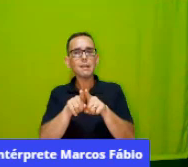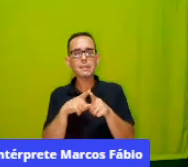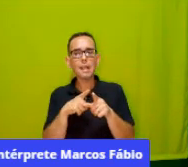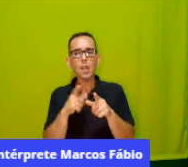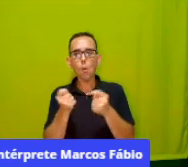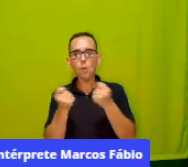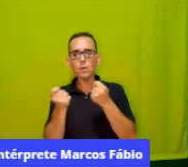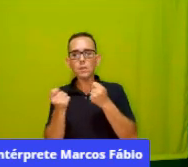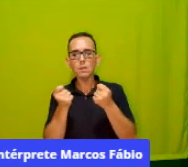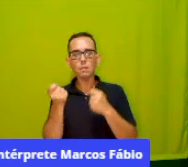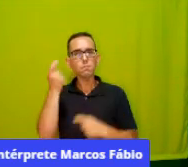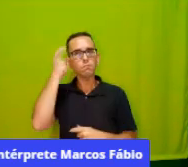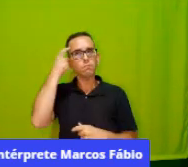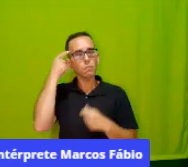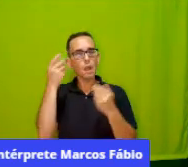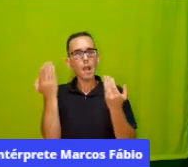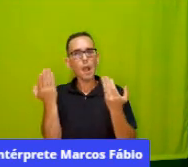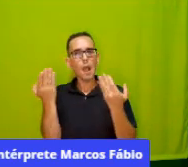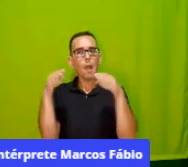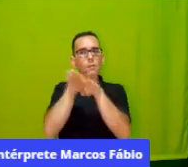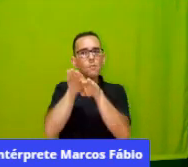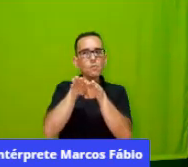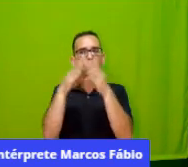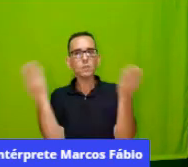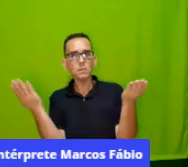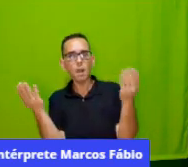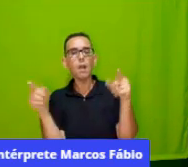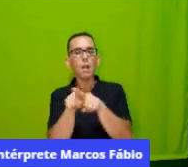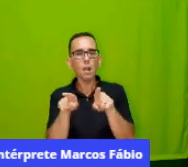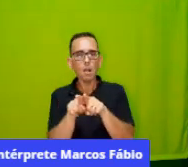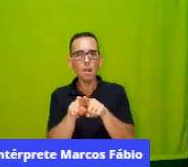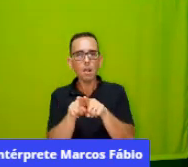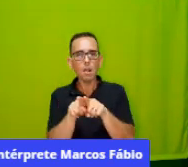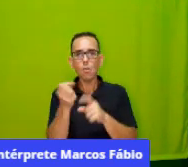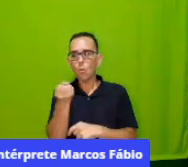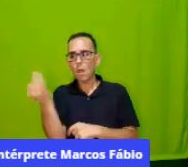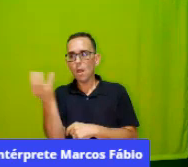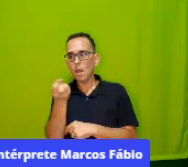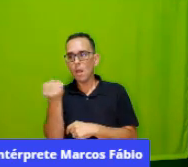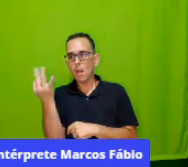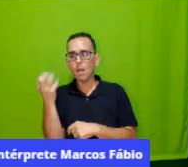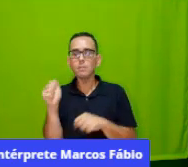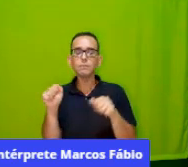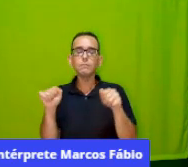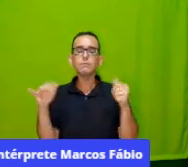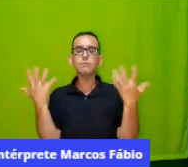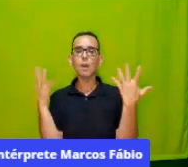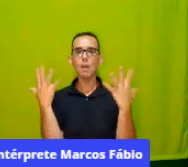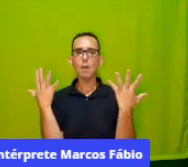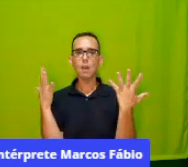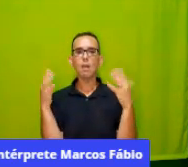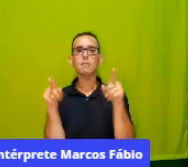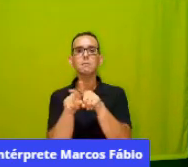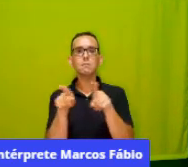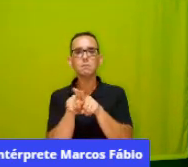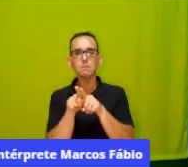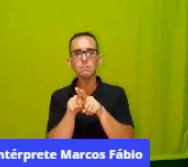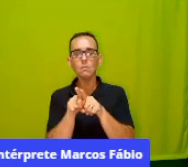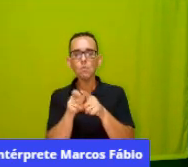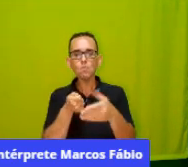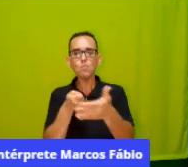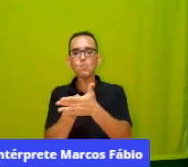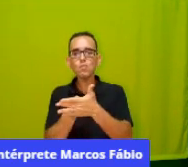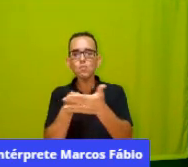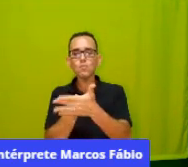não tá utilizando o Braille, mas aqui a gente está trabalhando a coordenação motora dele, grossa para abrir, fechar, manipular,